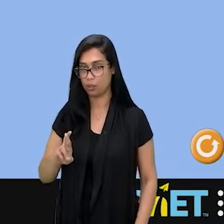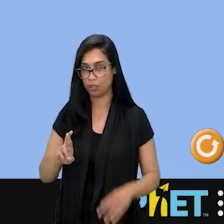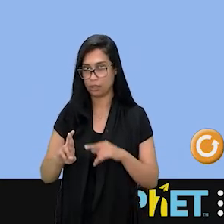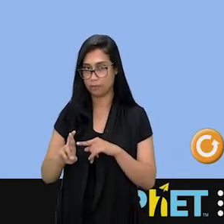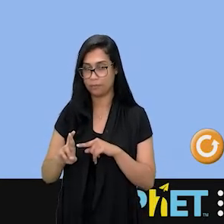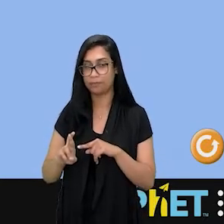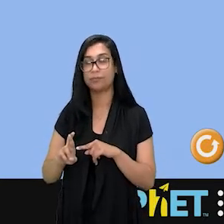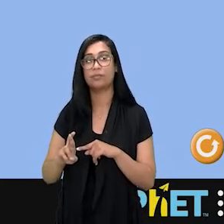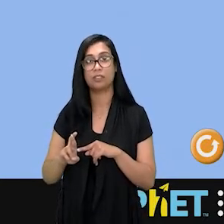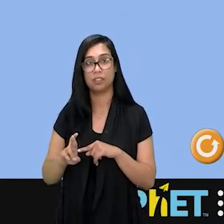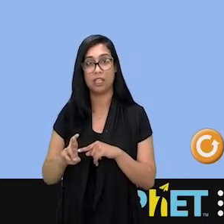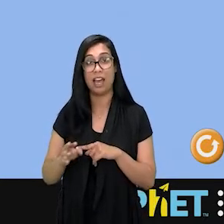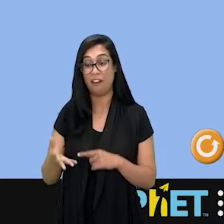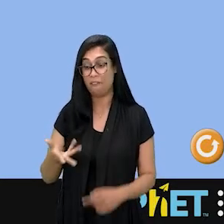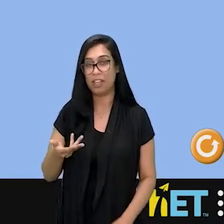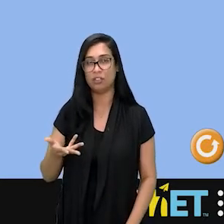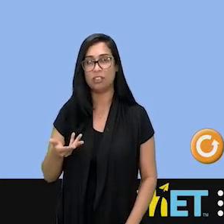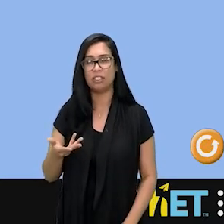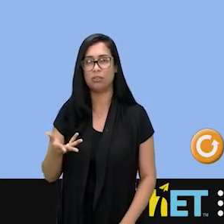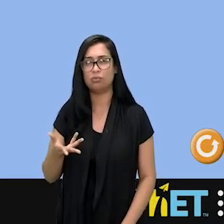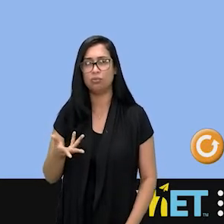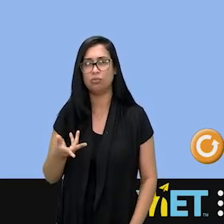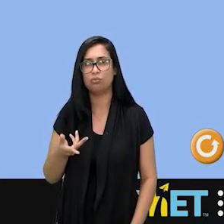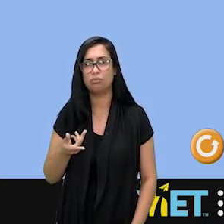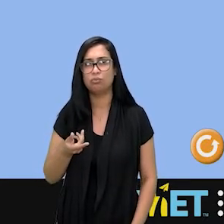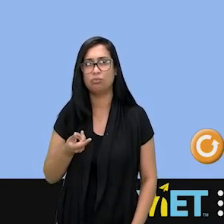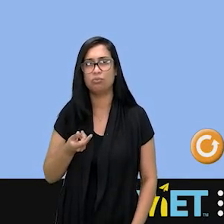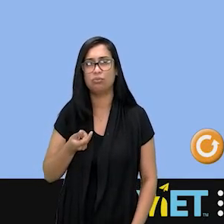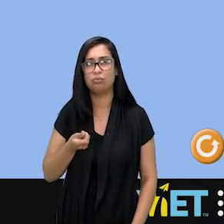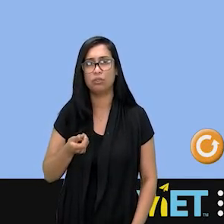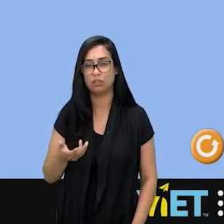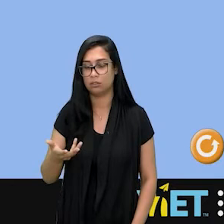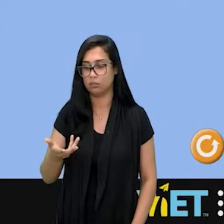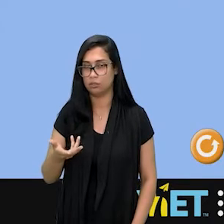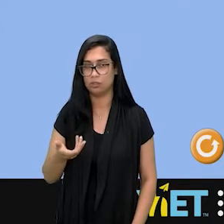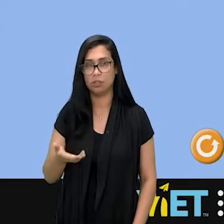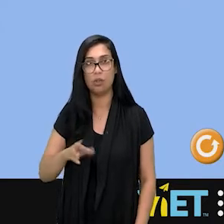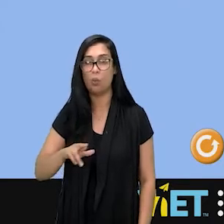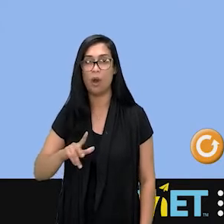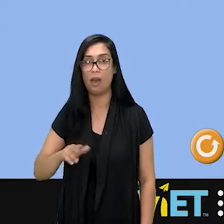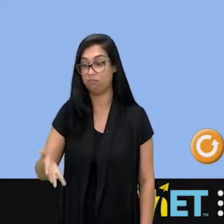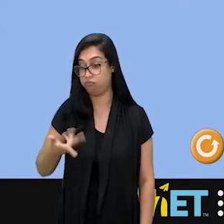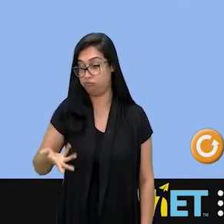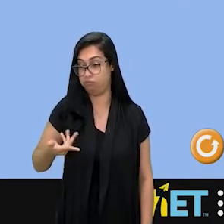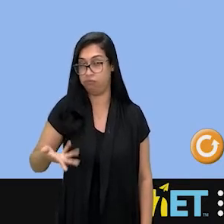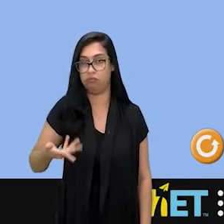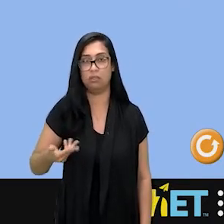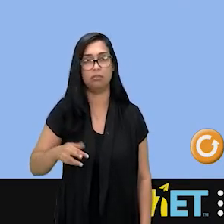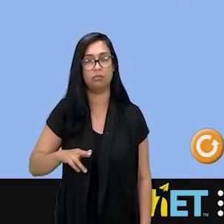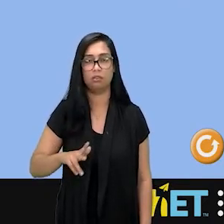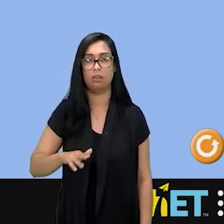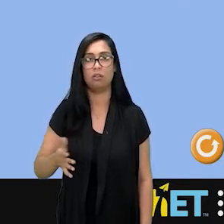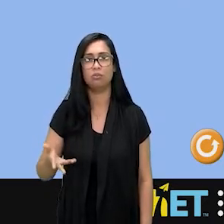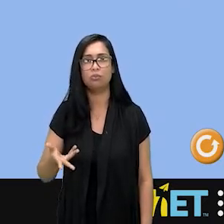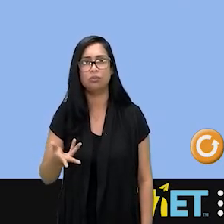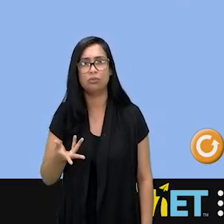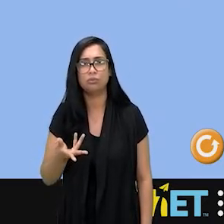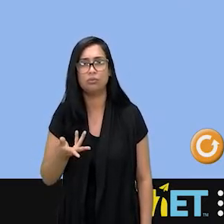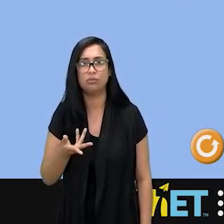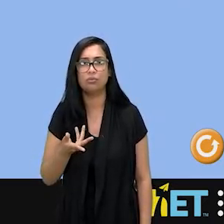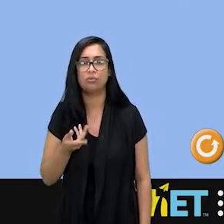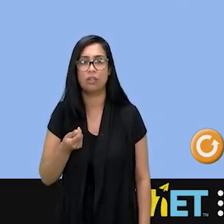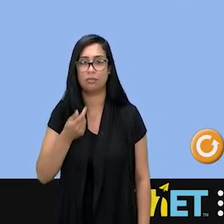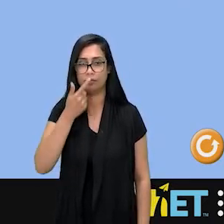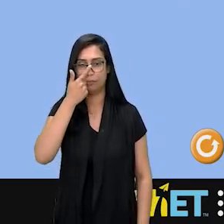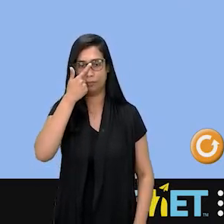né? Veja que aumentou. Se você colocar o resistor de novo, vamos colocar aqui o resistor e medir a corrente nele, ó.